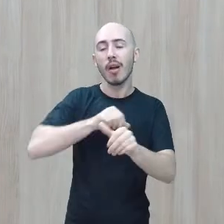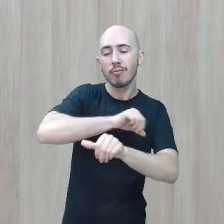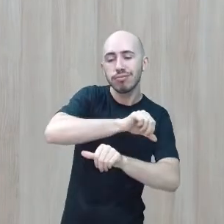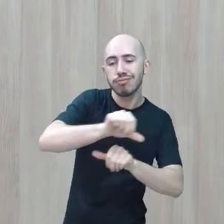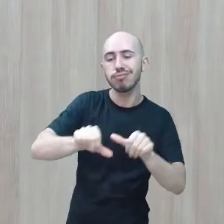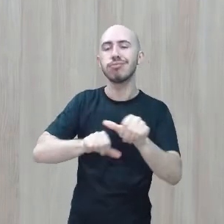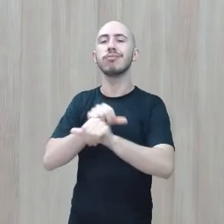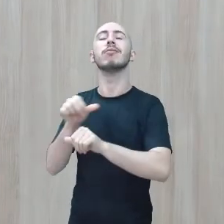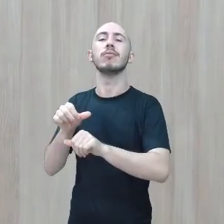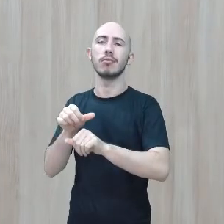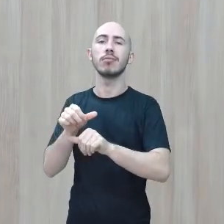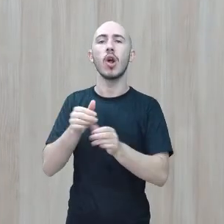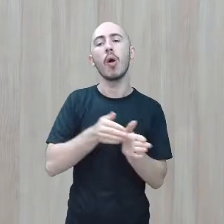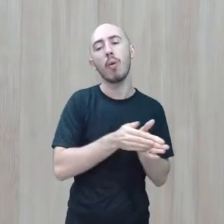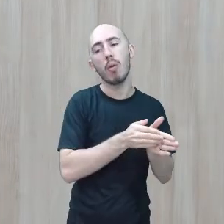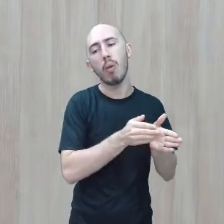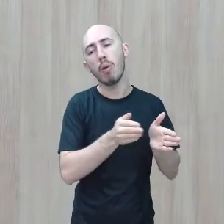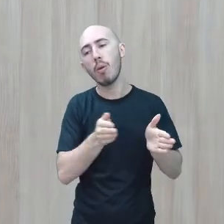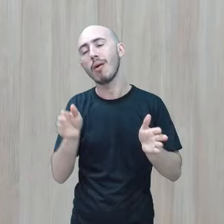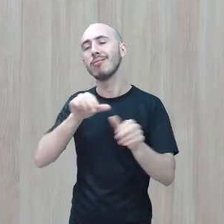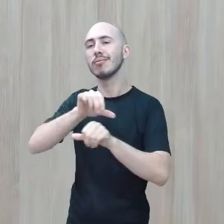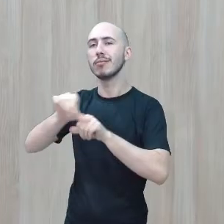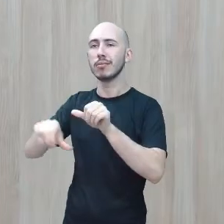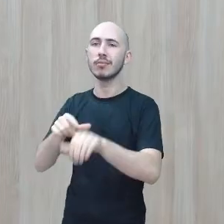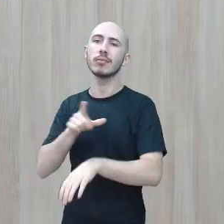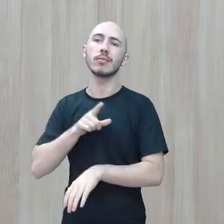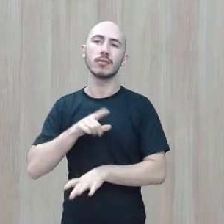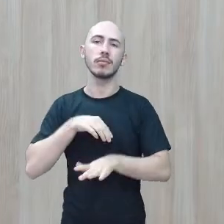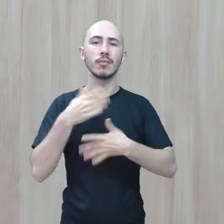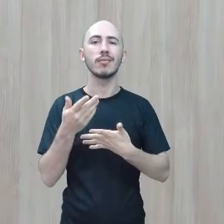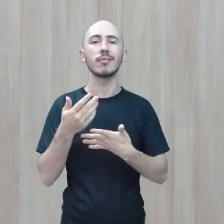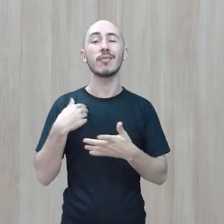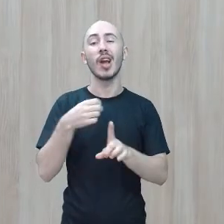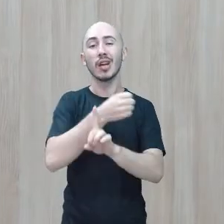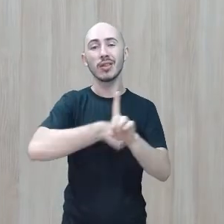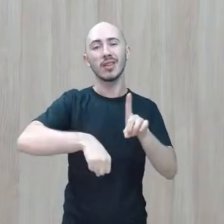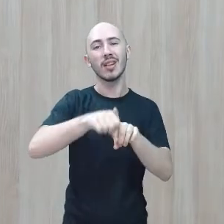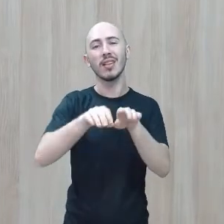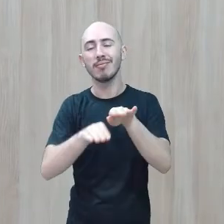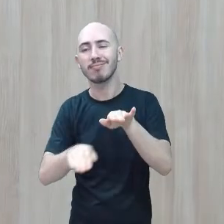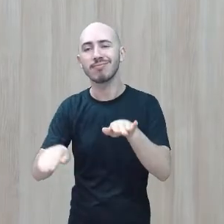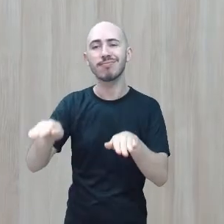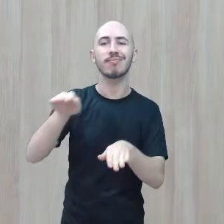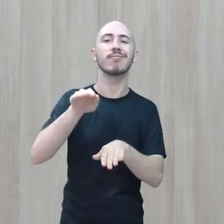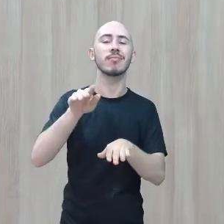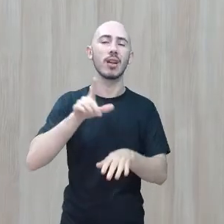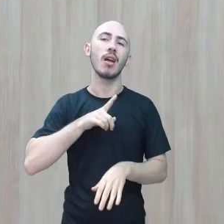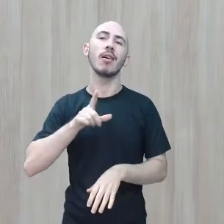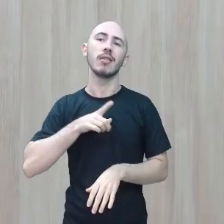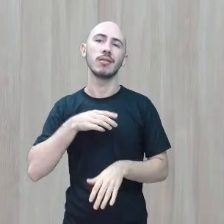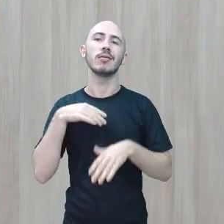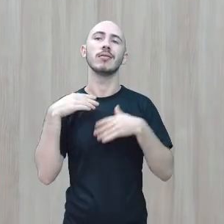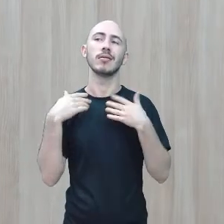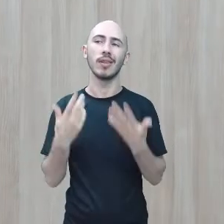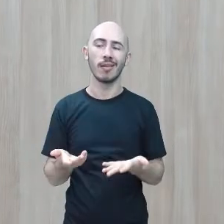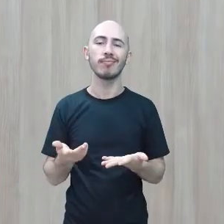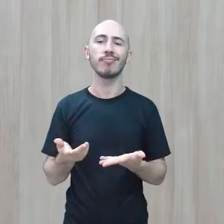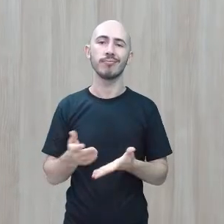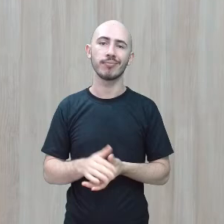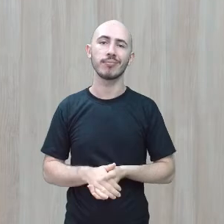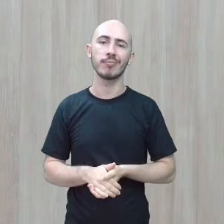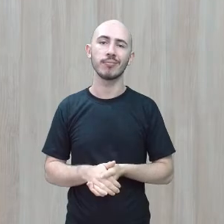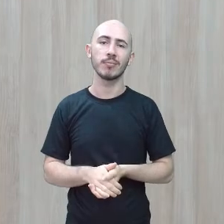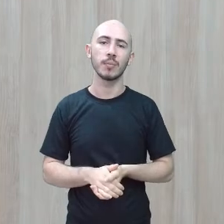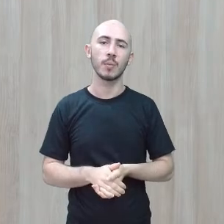ao longo da história, né, trouxe a desigualdade social, né, esse ato social, né,